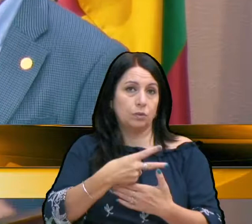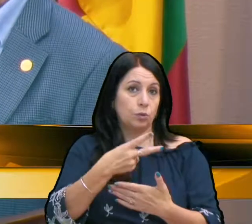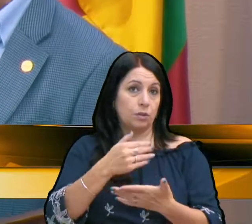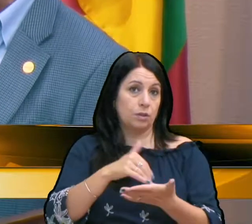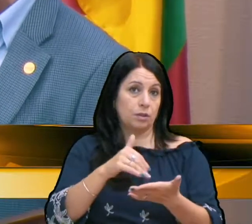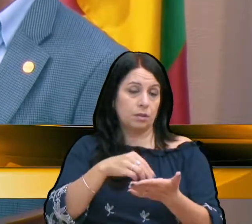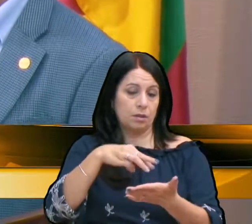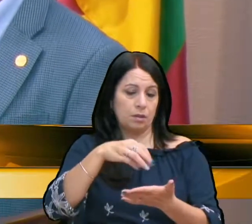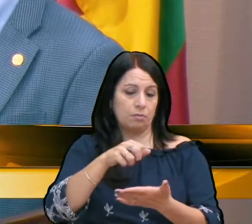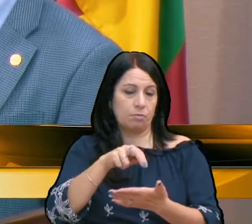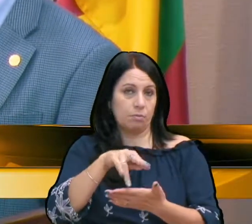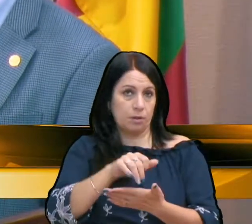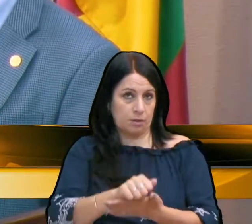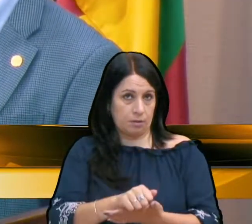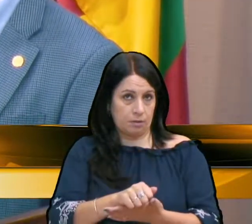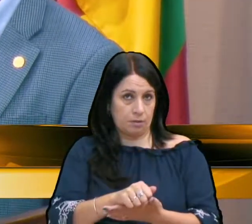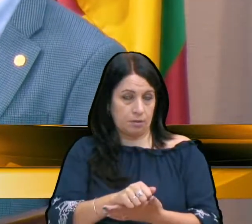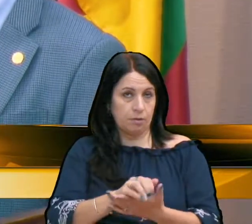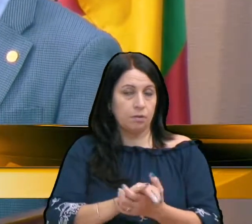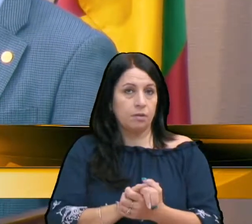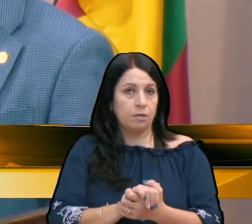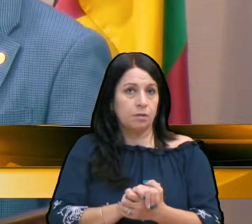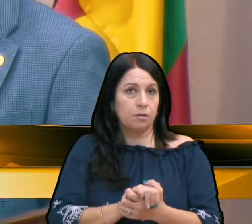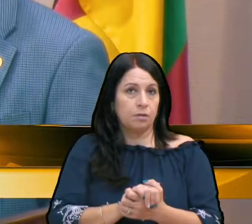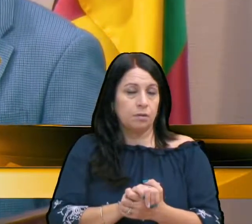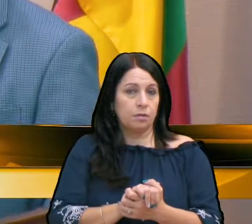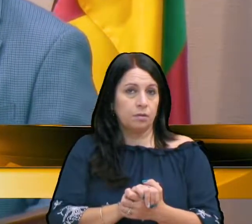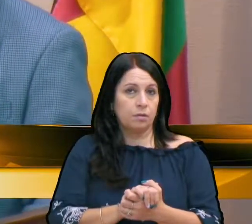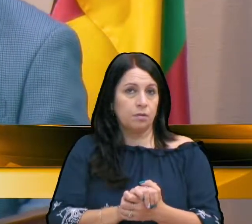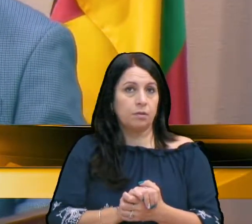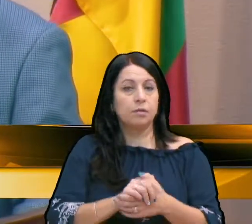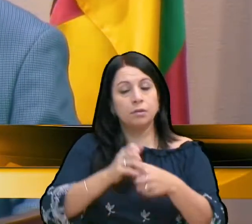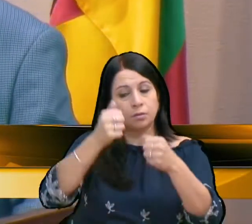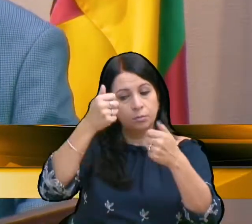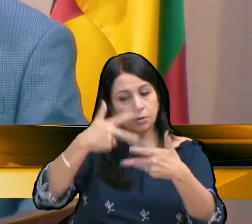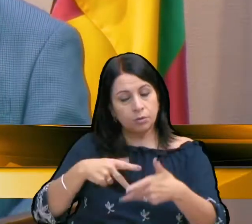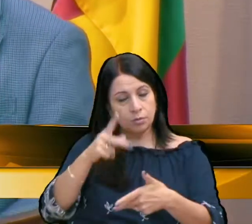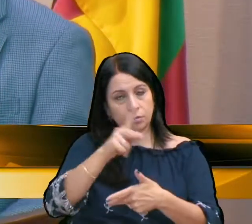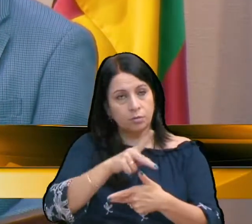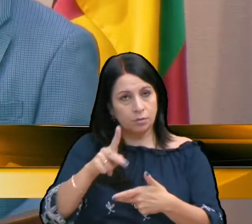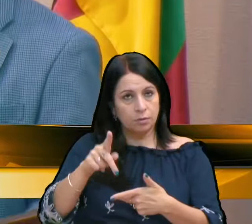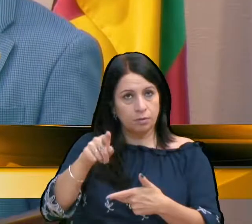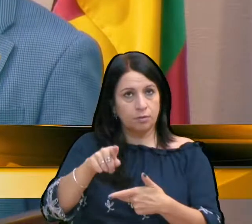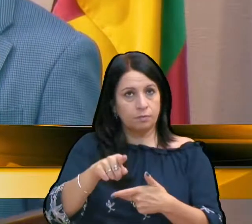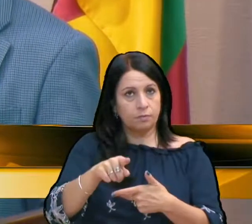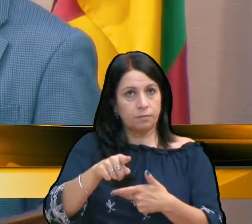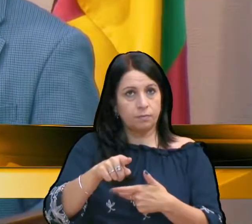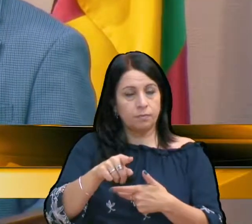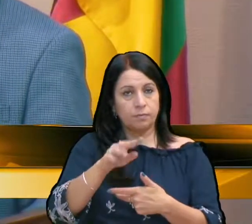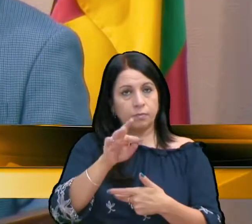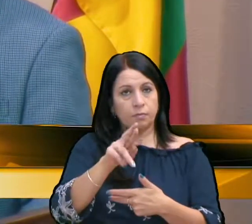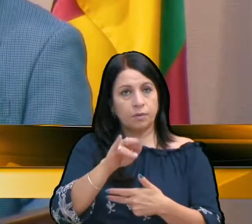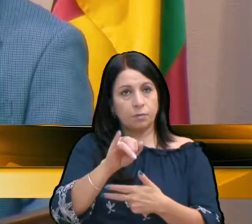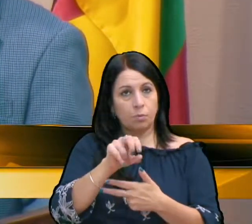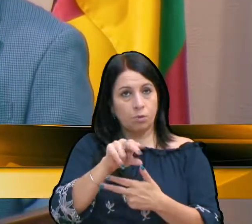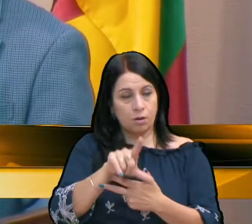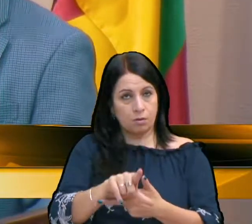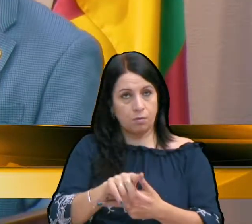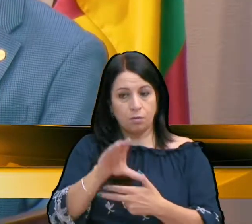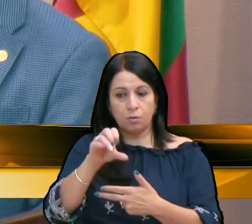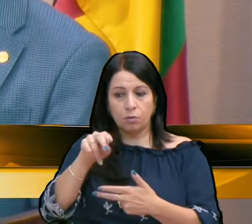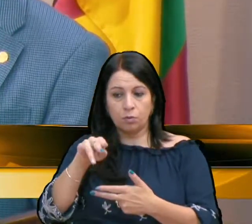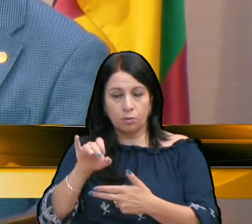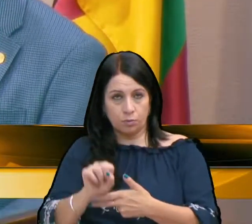secretária Marina, que colocou para estas professoras, que o Tribunal de Contas